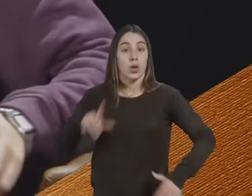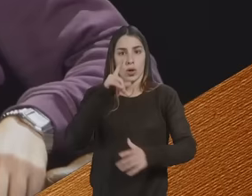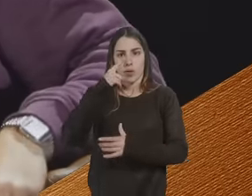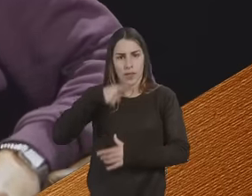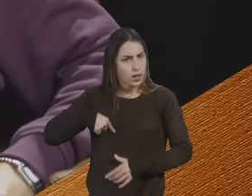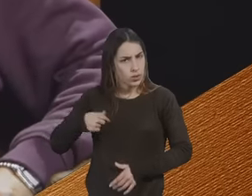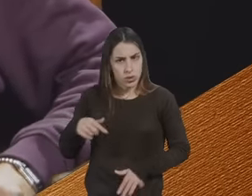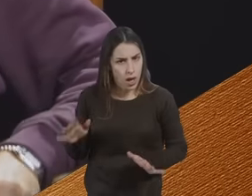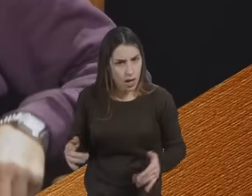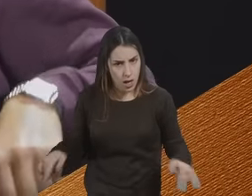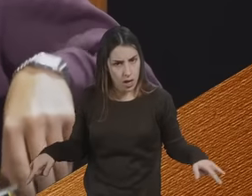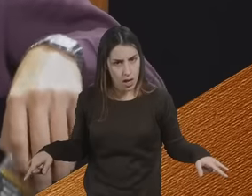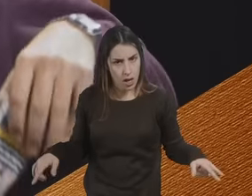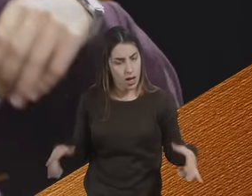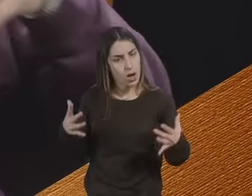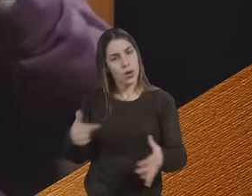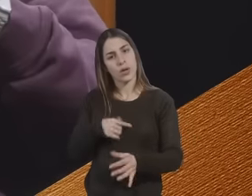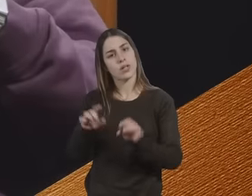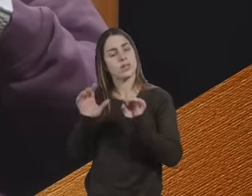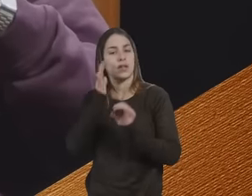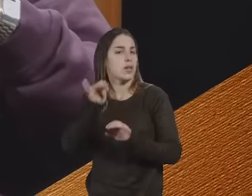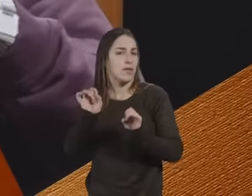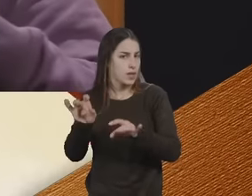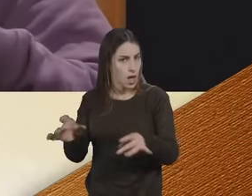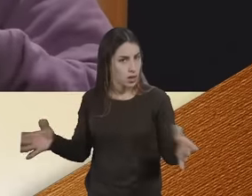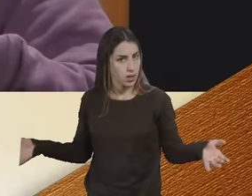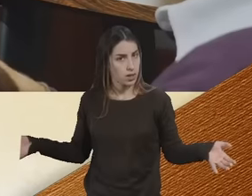cometi. Agora estou a tentar evitá-los.